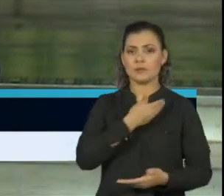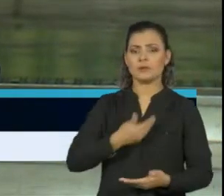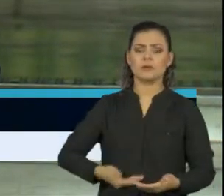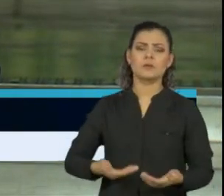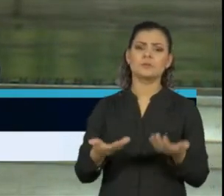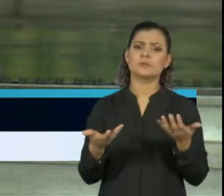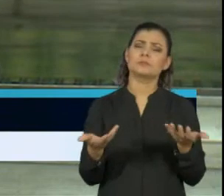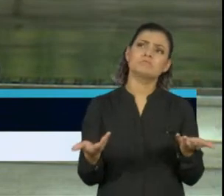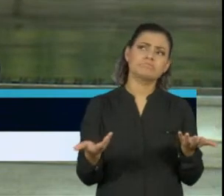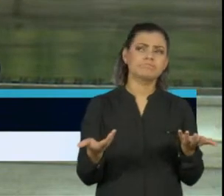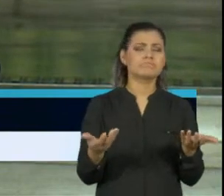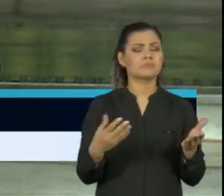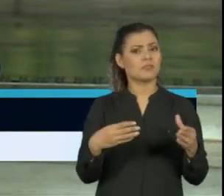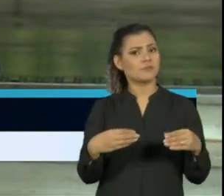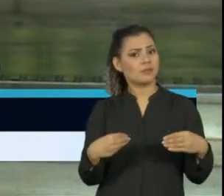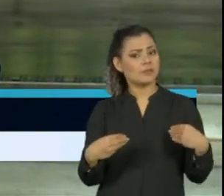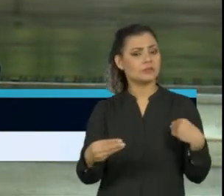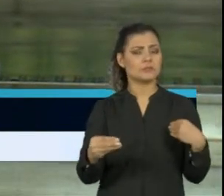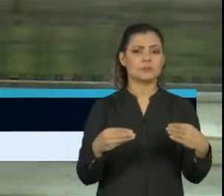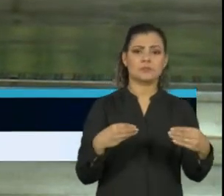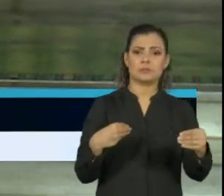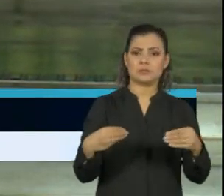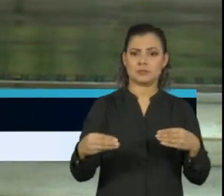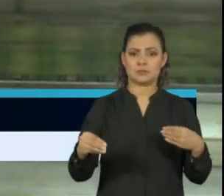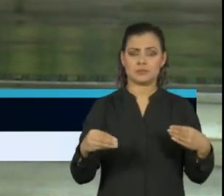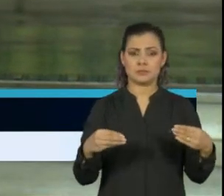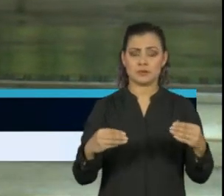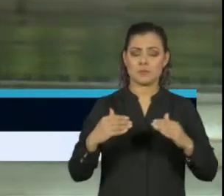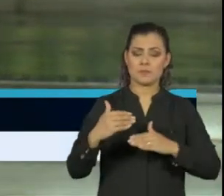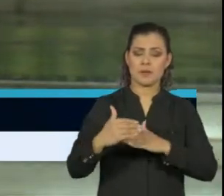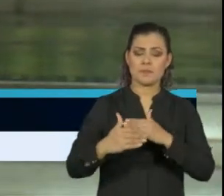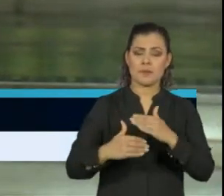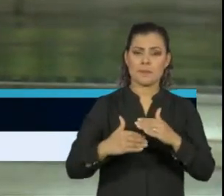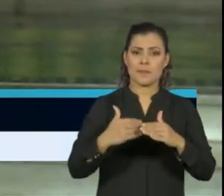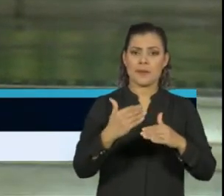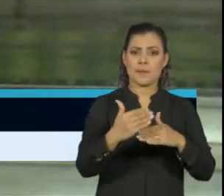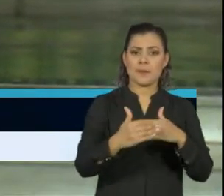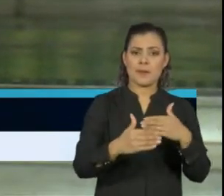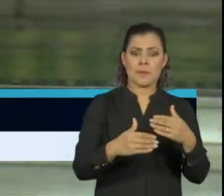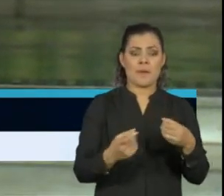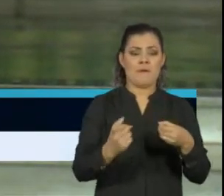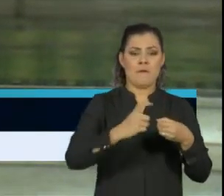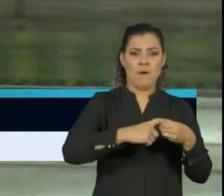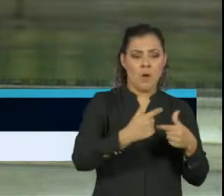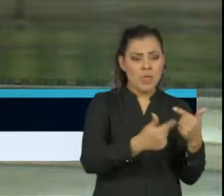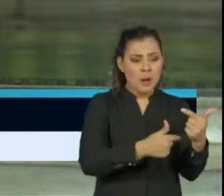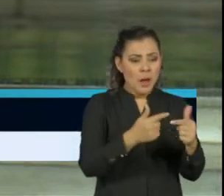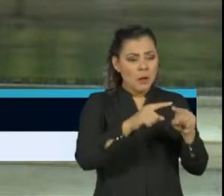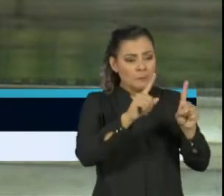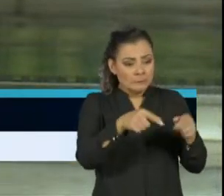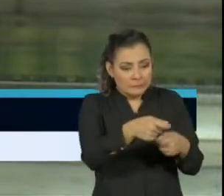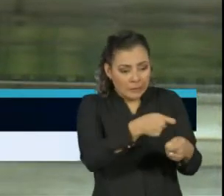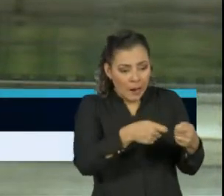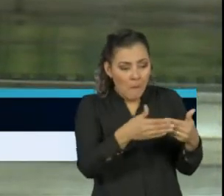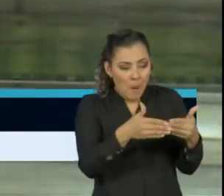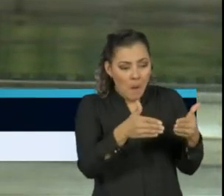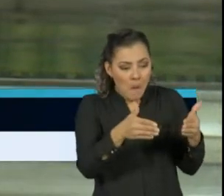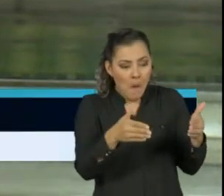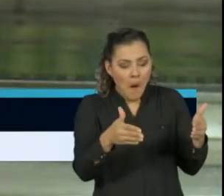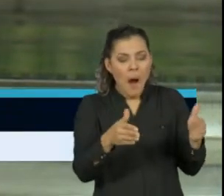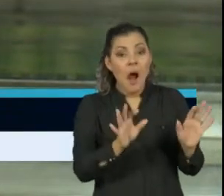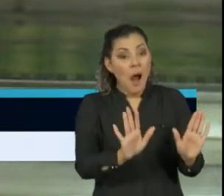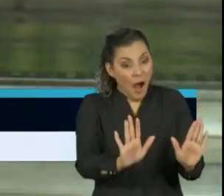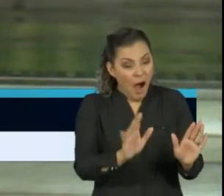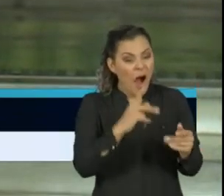levando em conta que a flexibilização vai ser gradual e heterogênea, como vocês comentaram ontem, também levando em conta o que